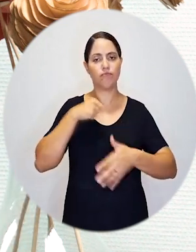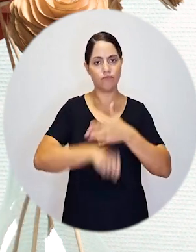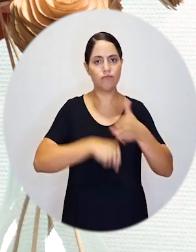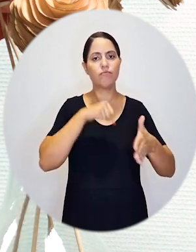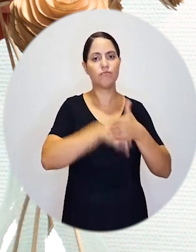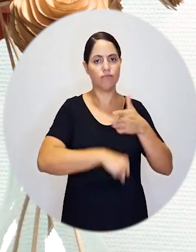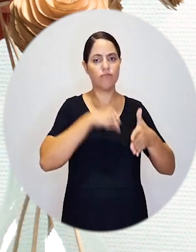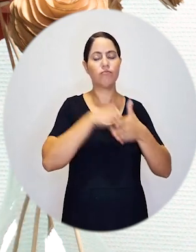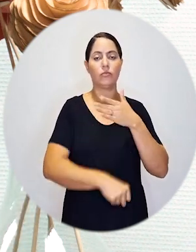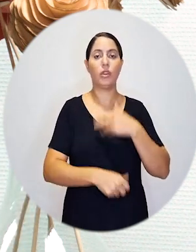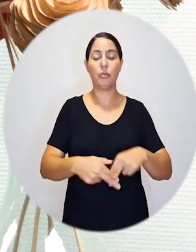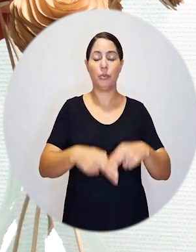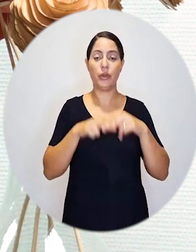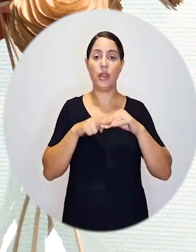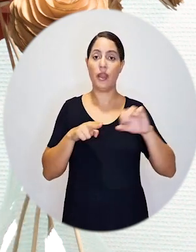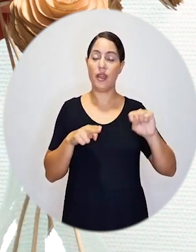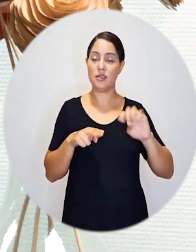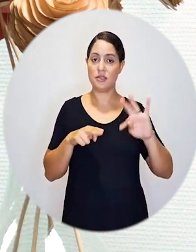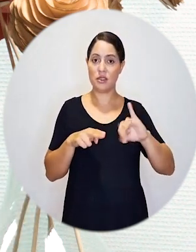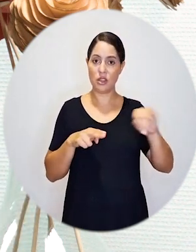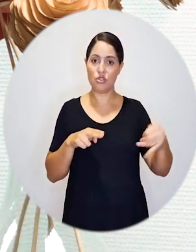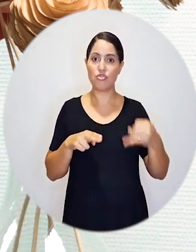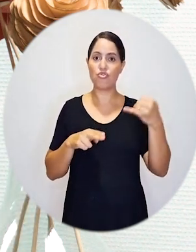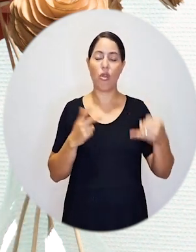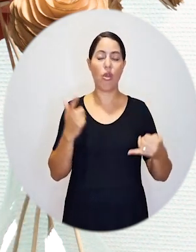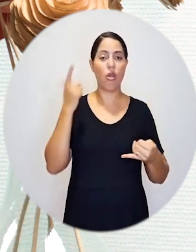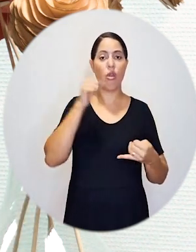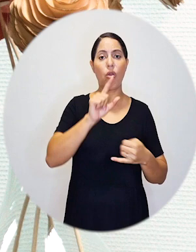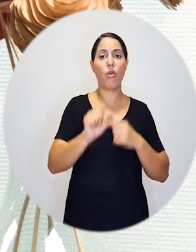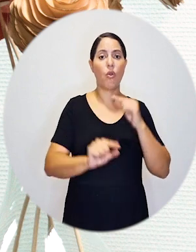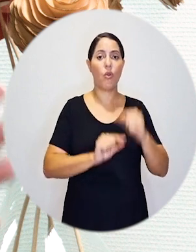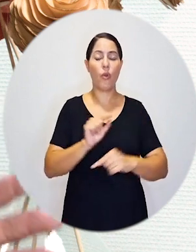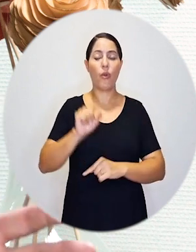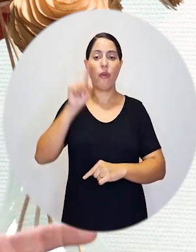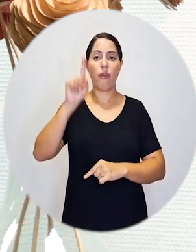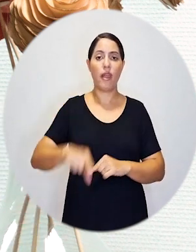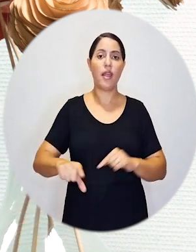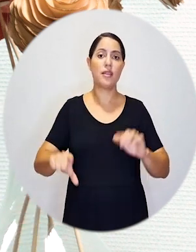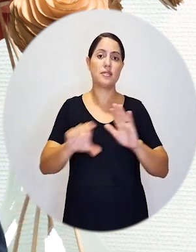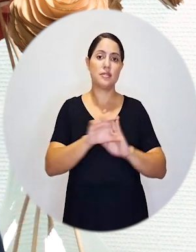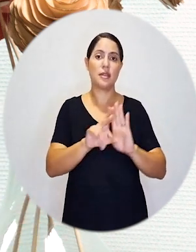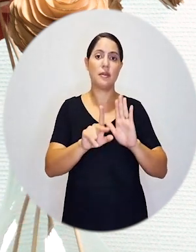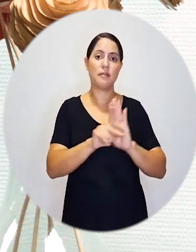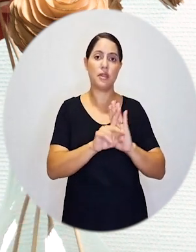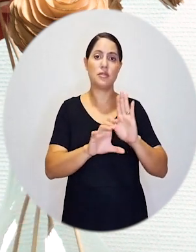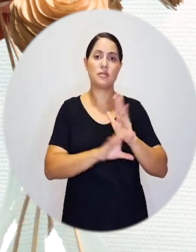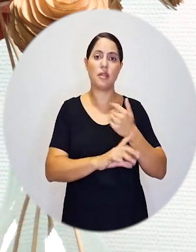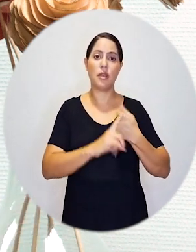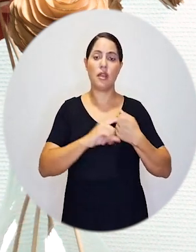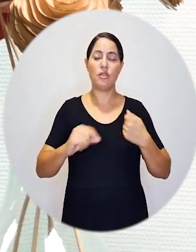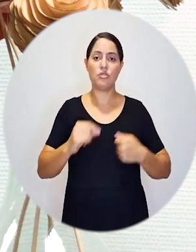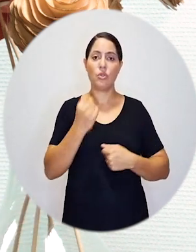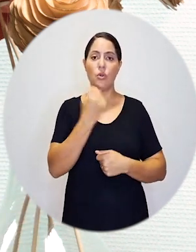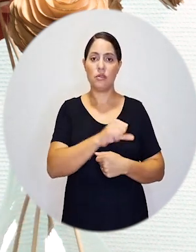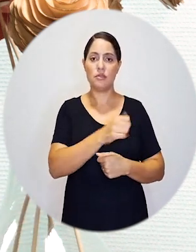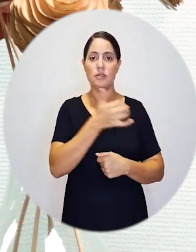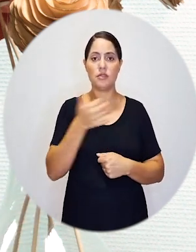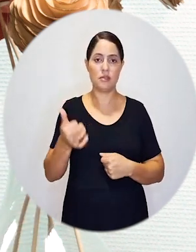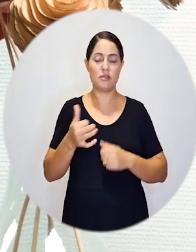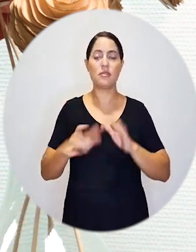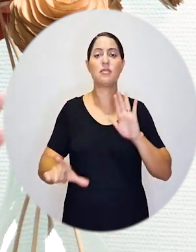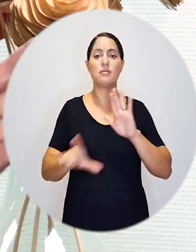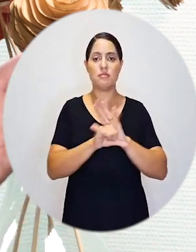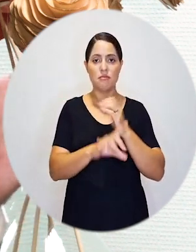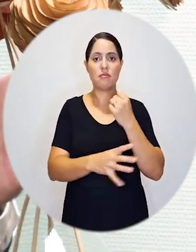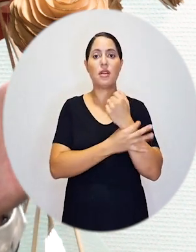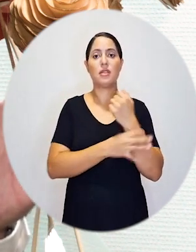dá através da vitória conquistada no STJ, na Corte Especial, para garantir a aplicação do que diz o artigo 85 do